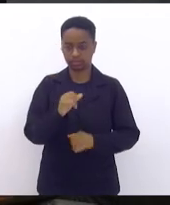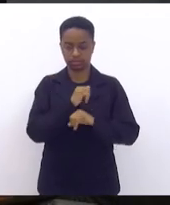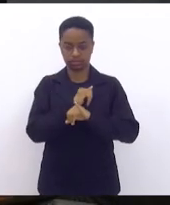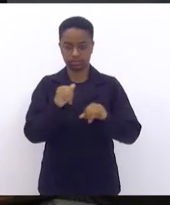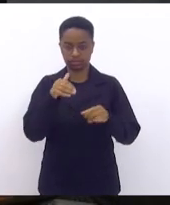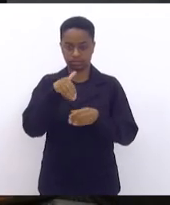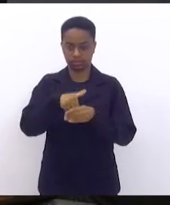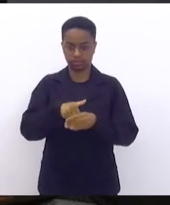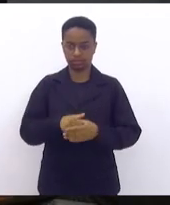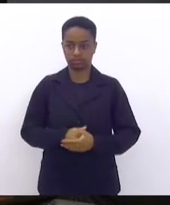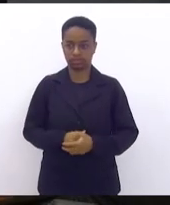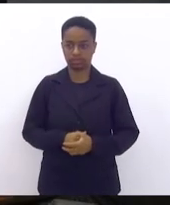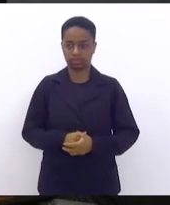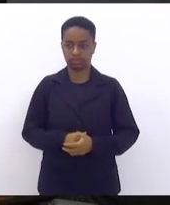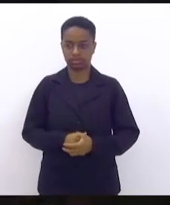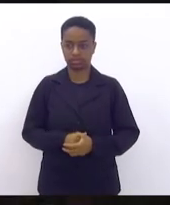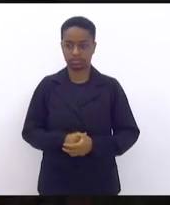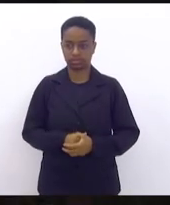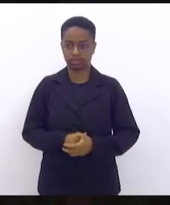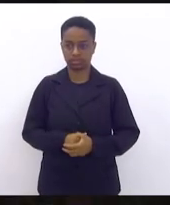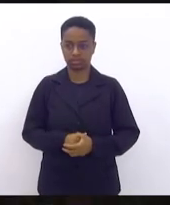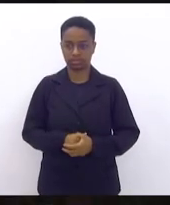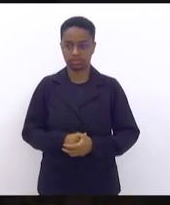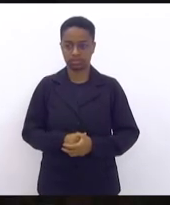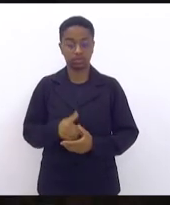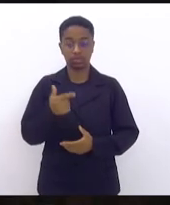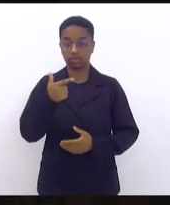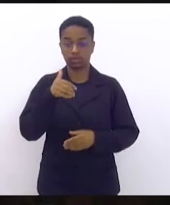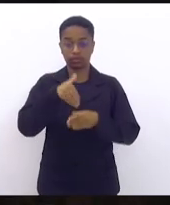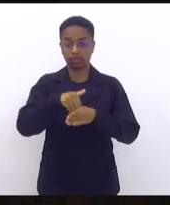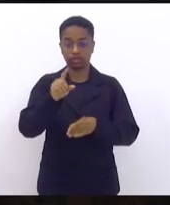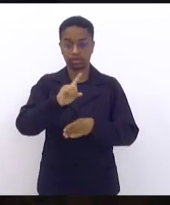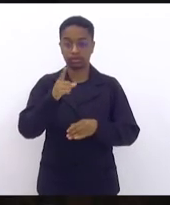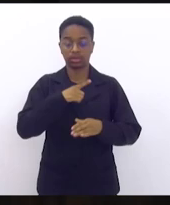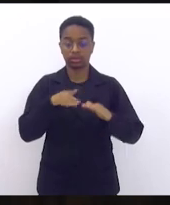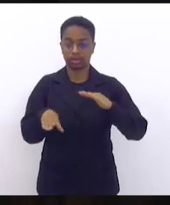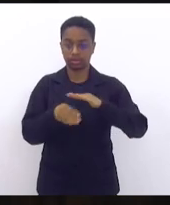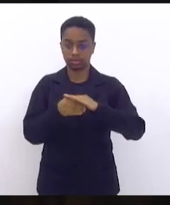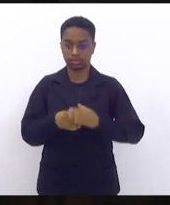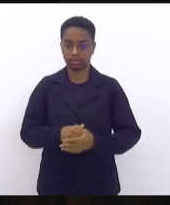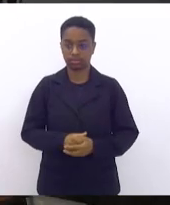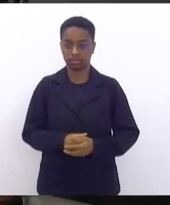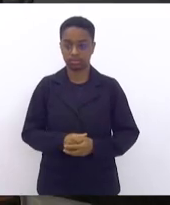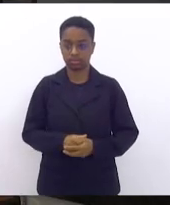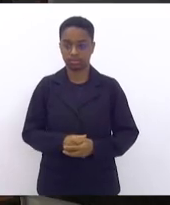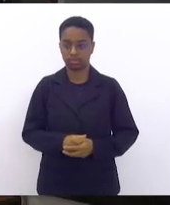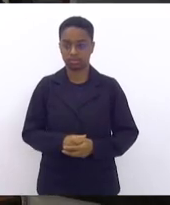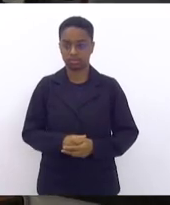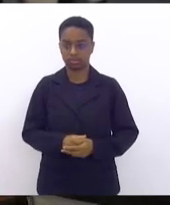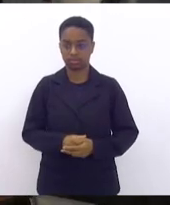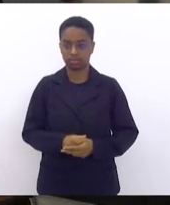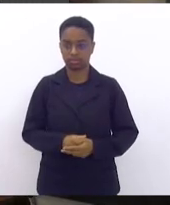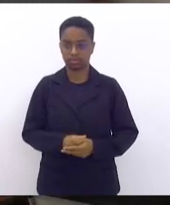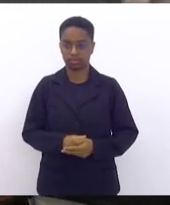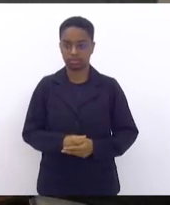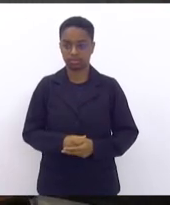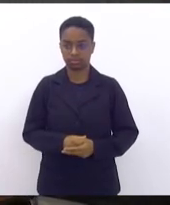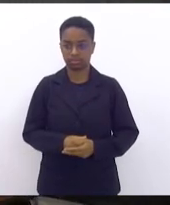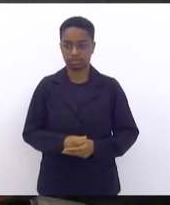voto, presidenta. Não votou porque ele recebeu emendas e recebeu saiu emenda? De pauta. Eu